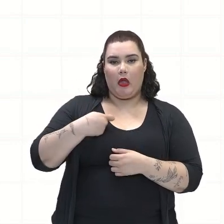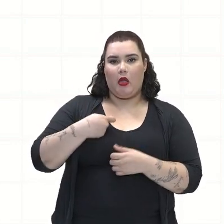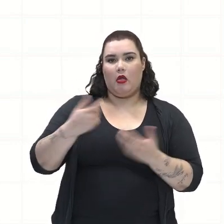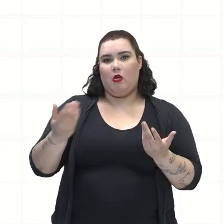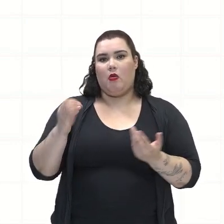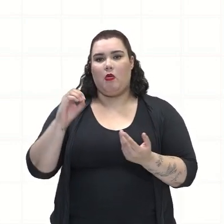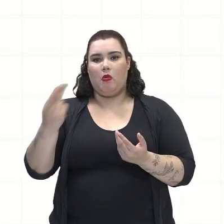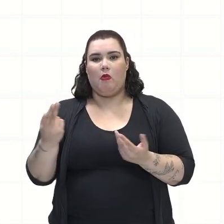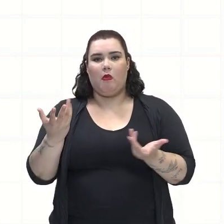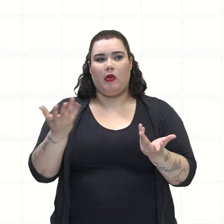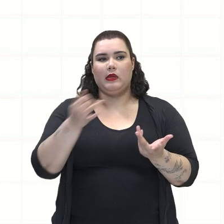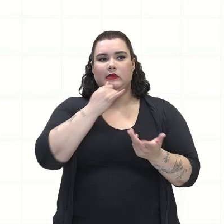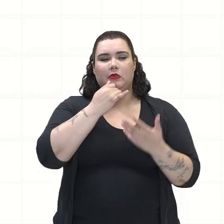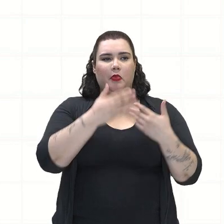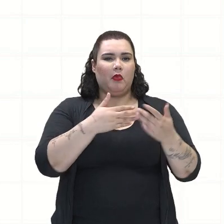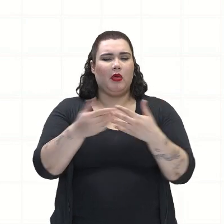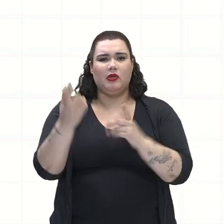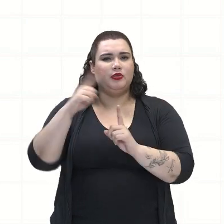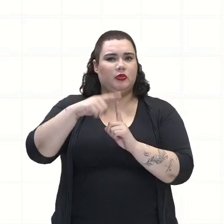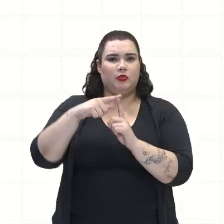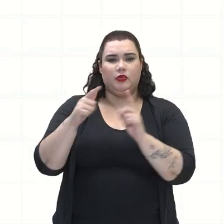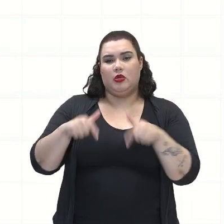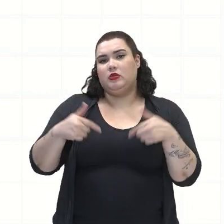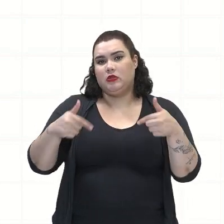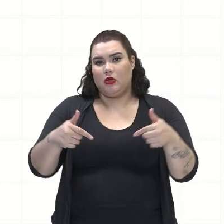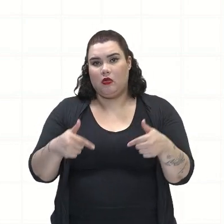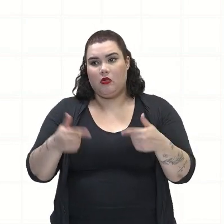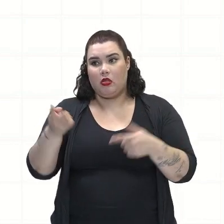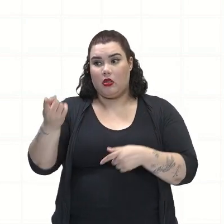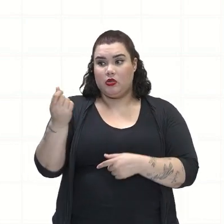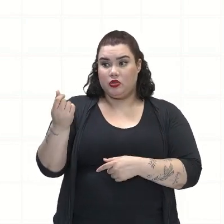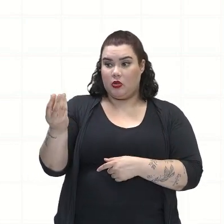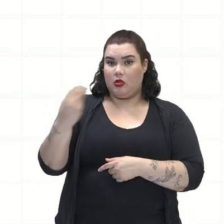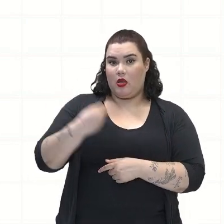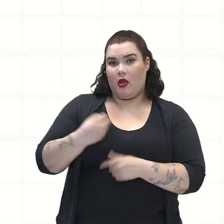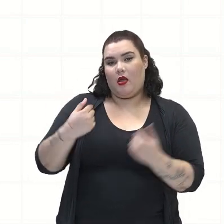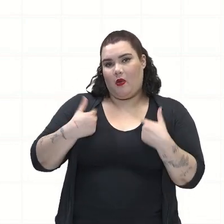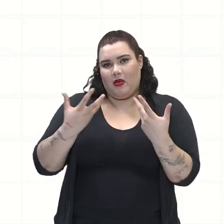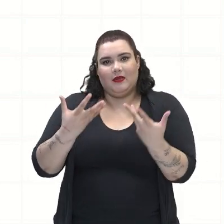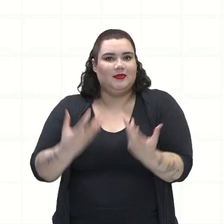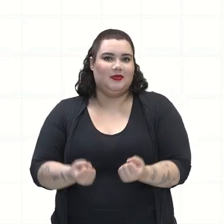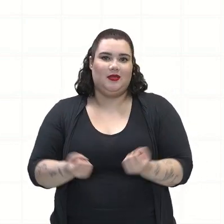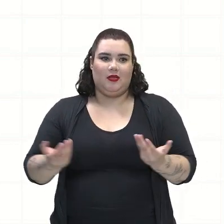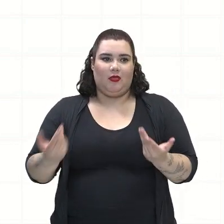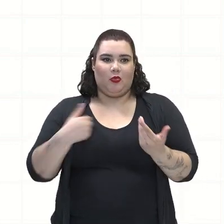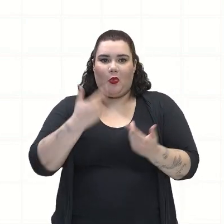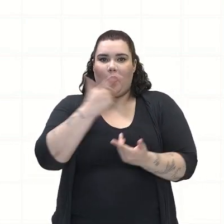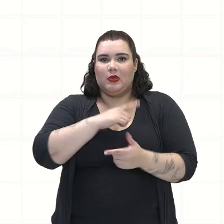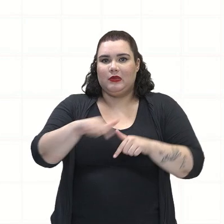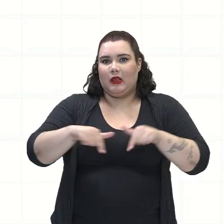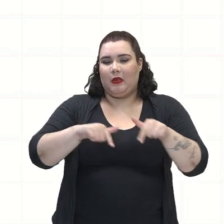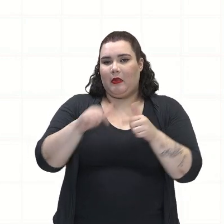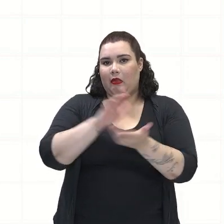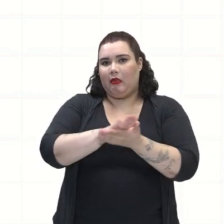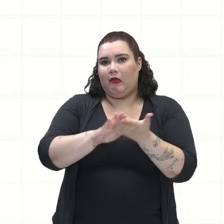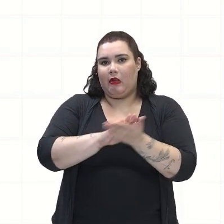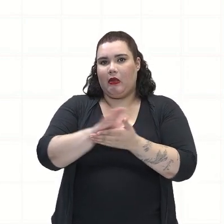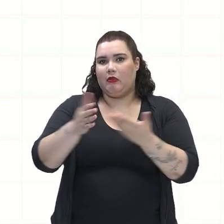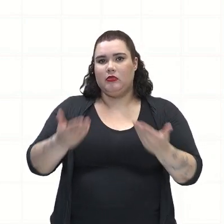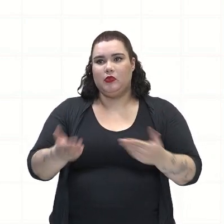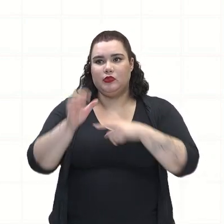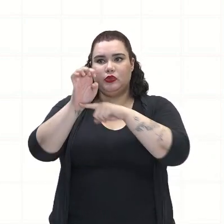fazer um servicinho ali qualquer, né? Então o cara está me dando dinheiro, é óbvio que eu vou fazer, né? Se o Estado não está me